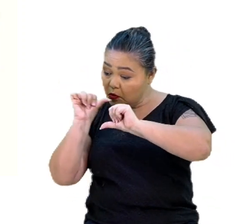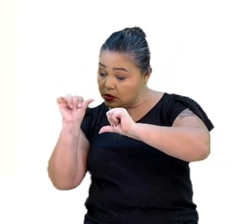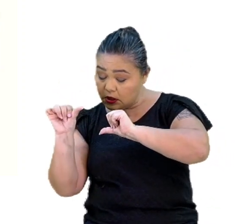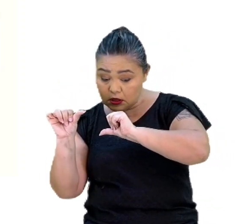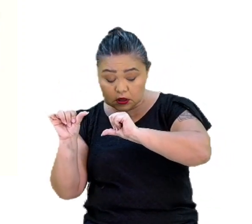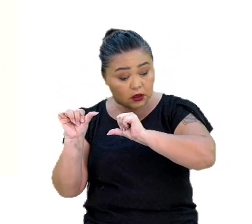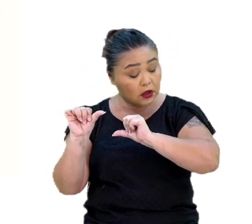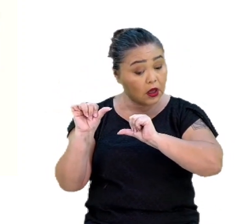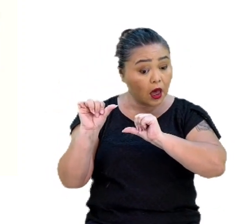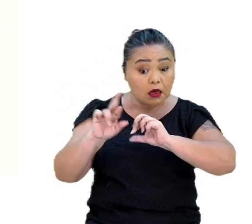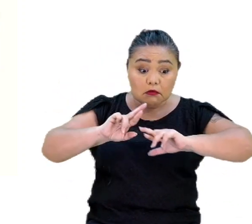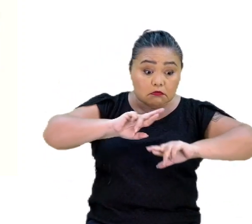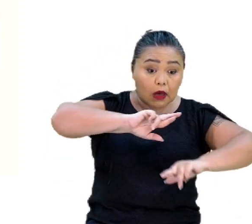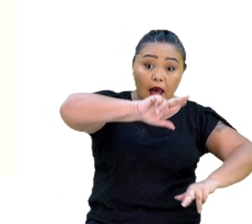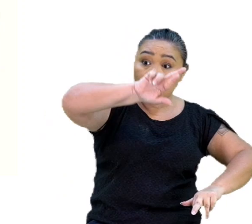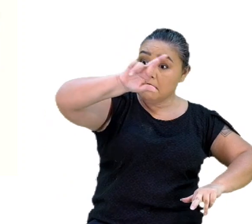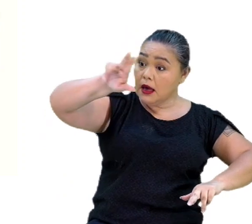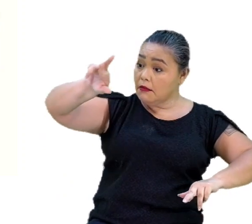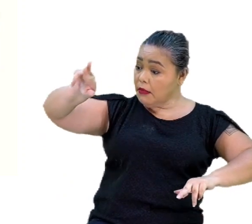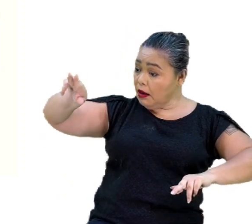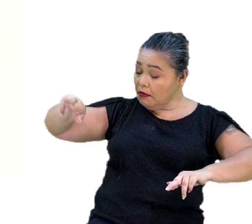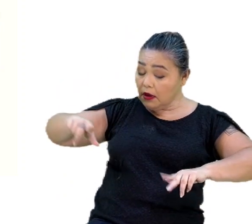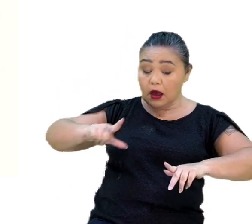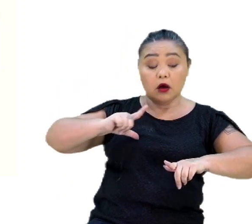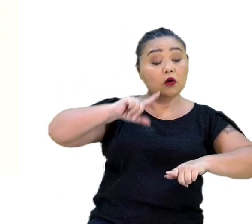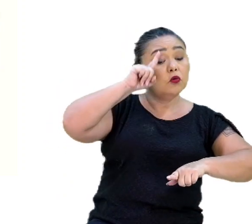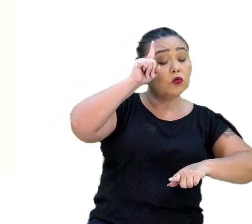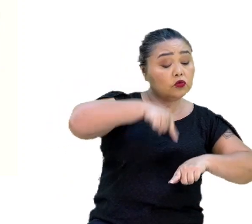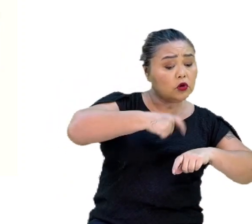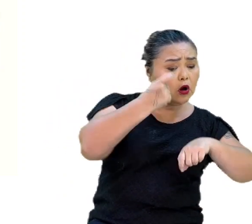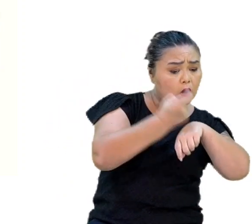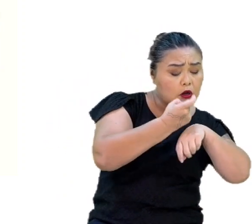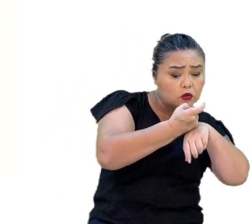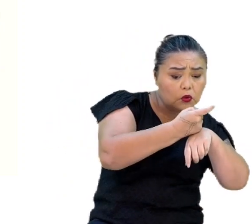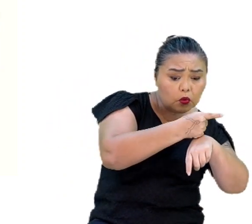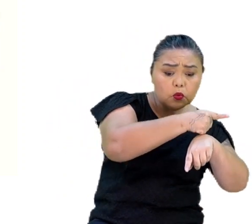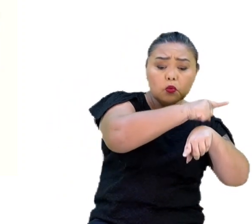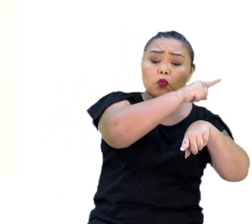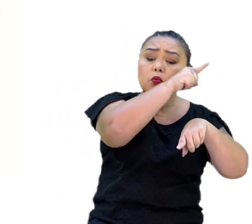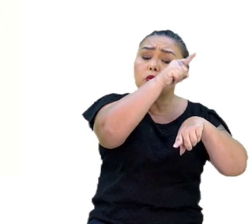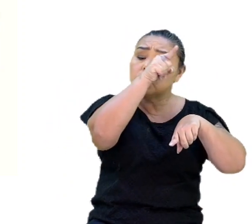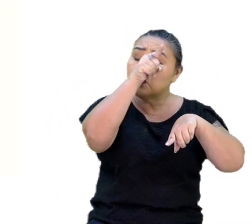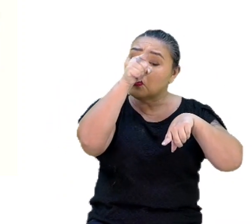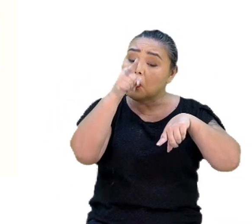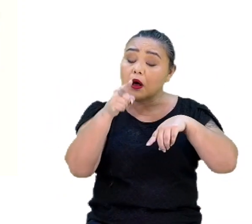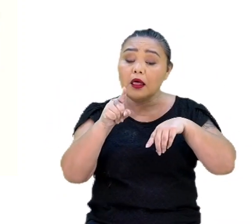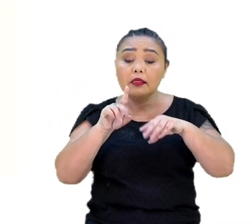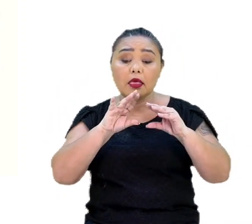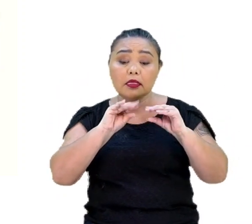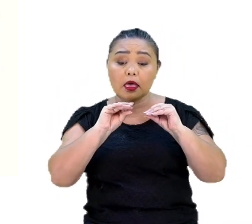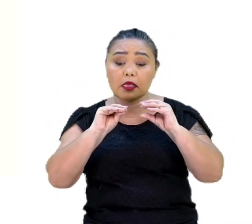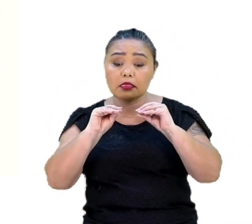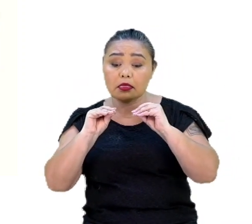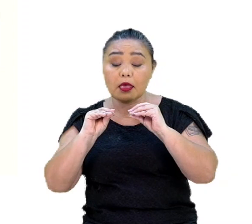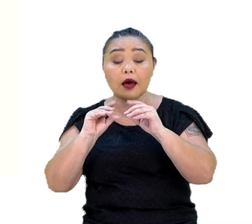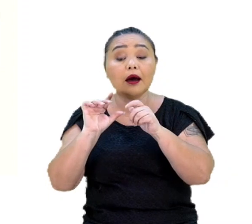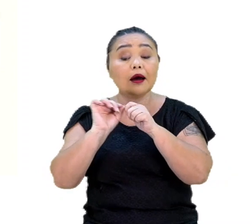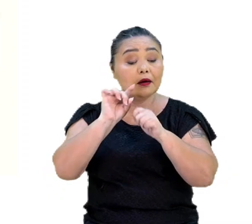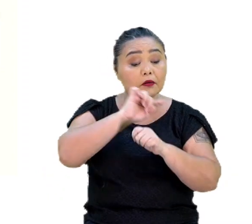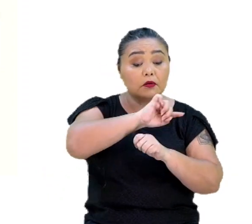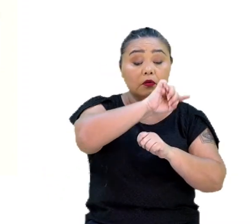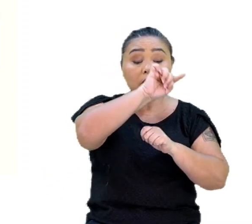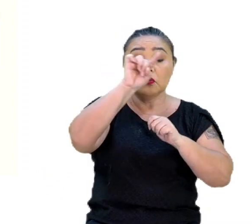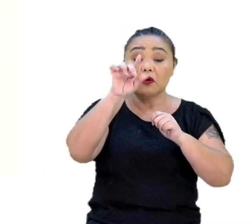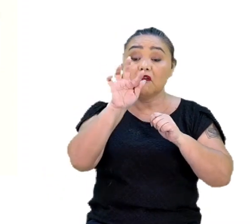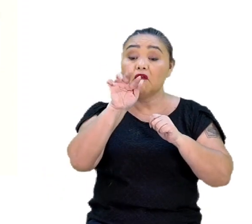são diversas. Quando eu saio do sólido para o líquido, eu tenho a